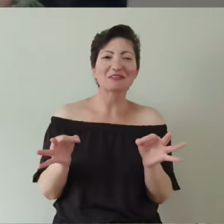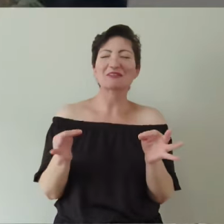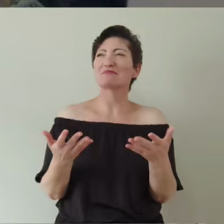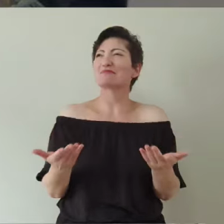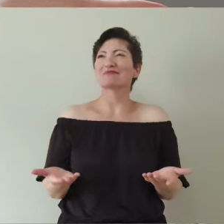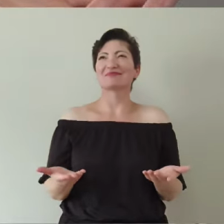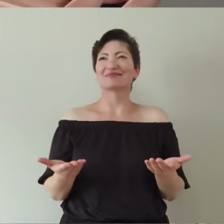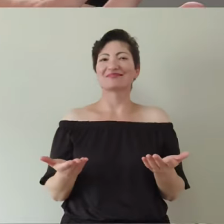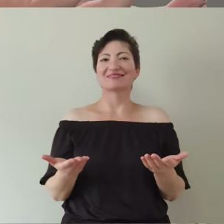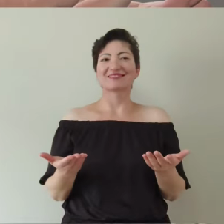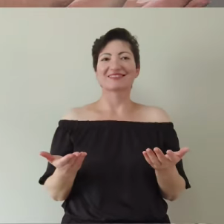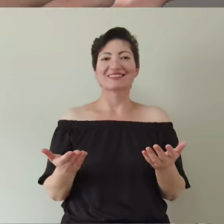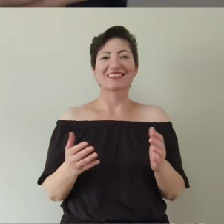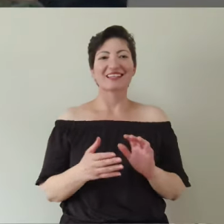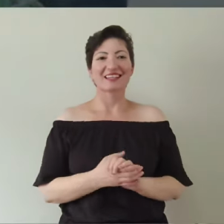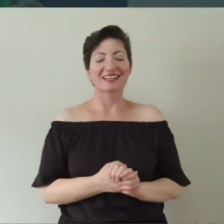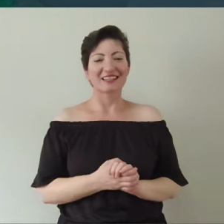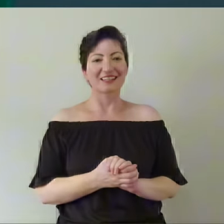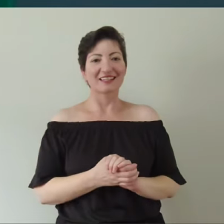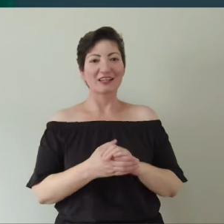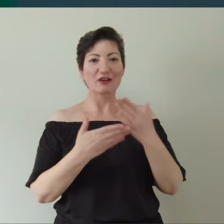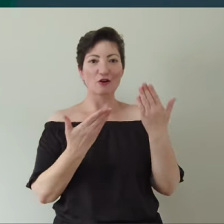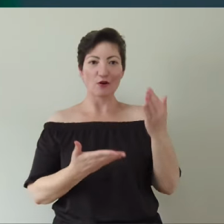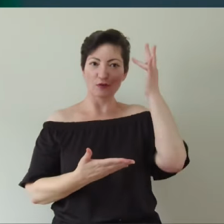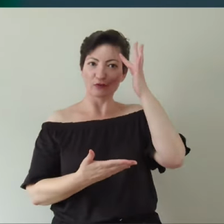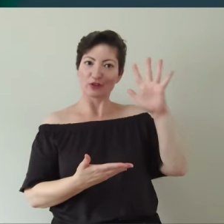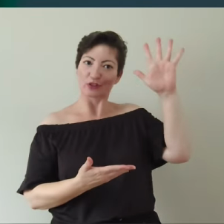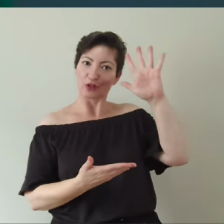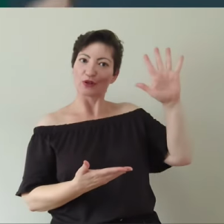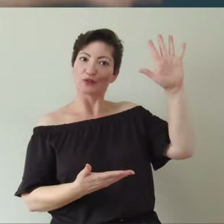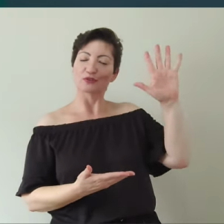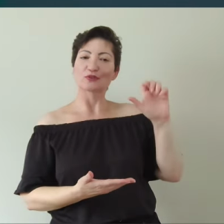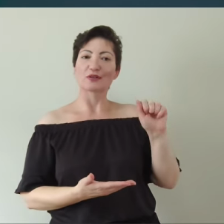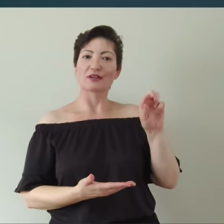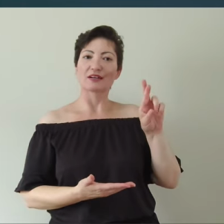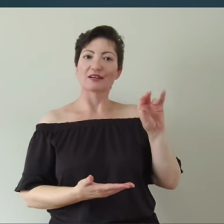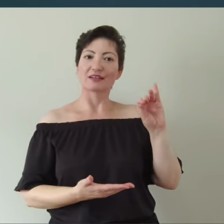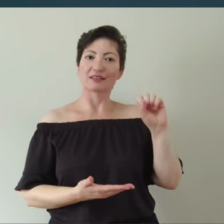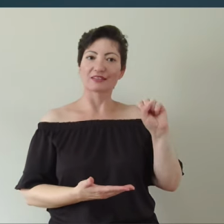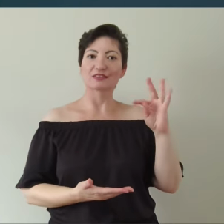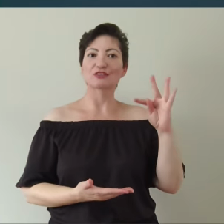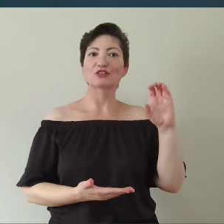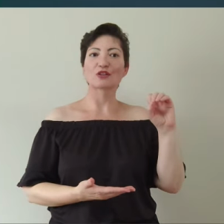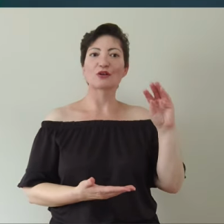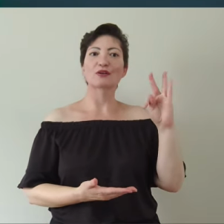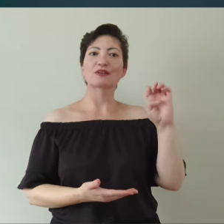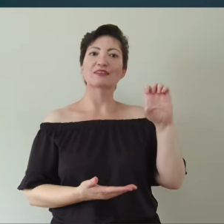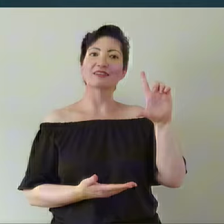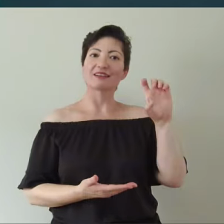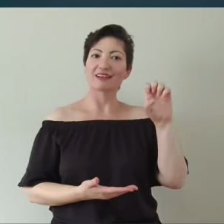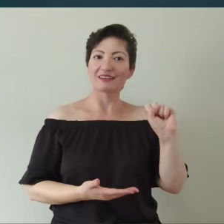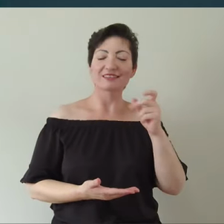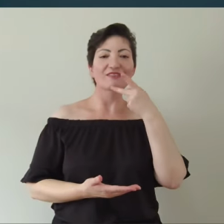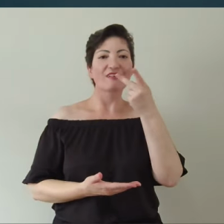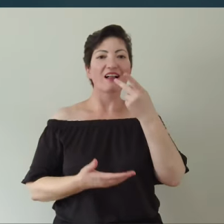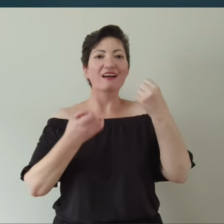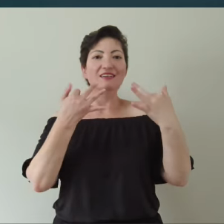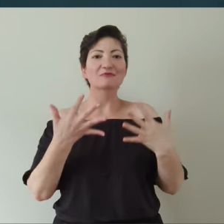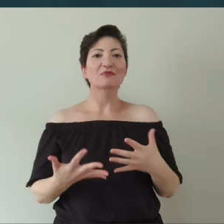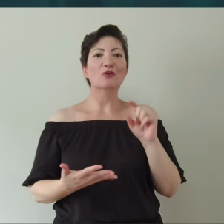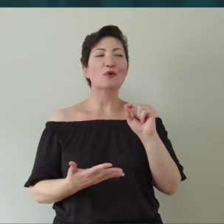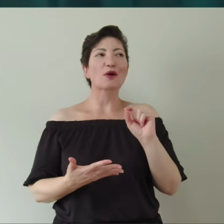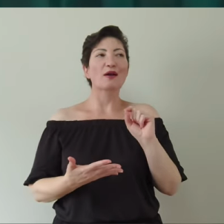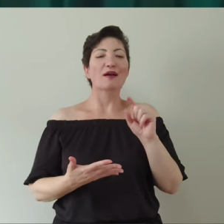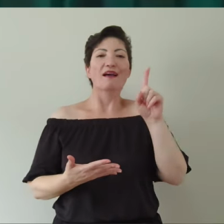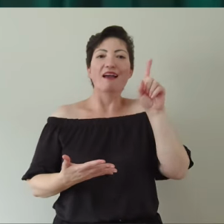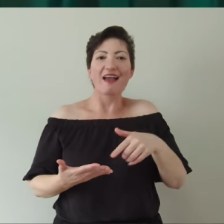E o Aristóteles fala que o cômico é justamente a arte de ser ridículo. E é uma coisa que talvez eu não tivesse maturidade